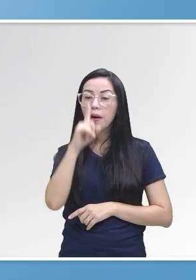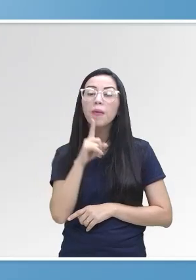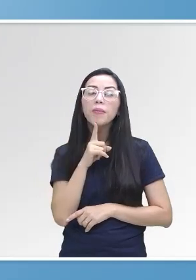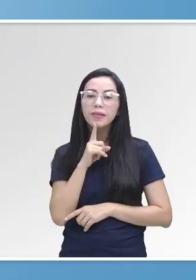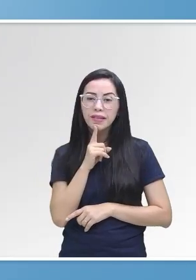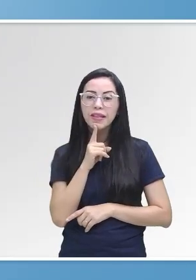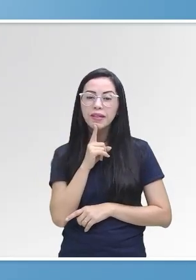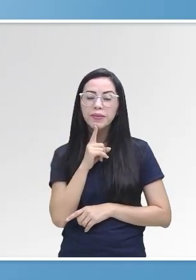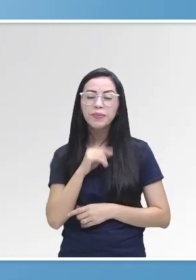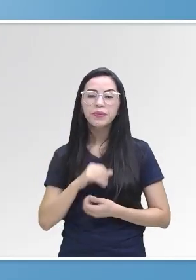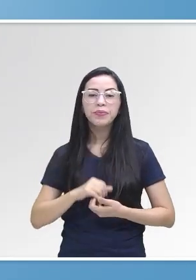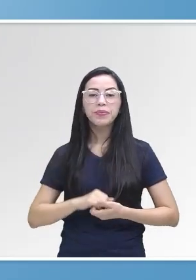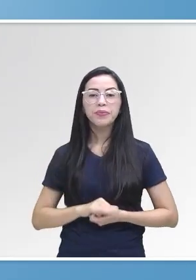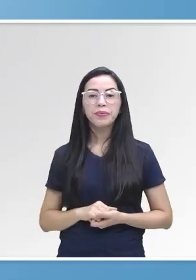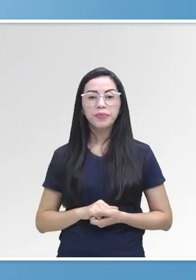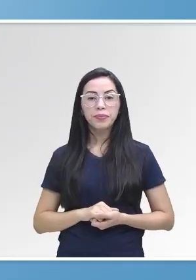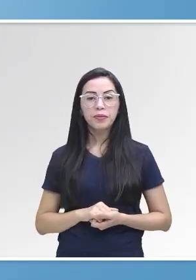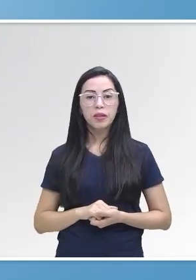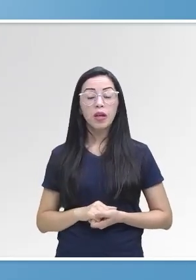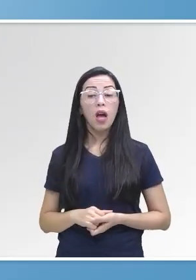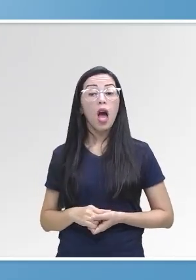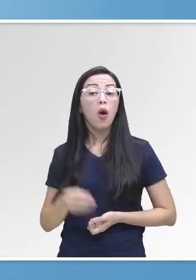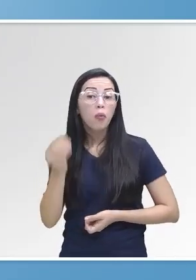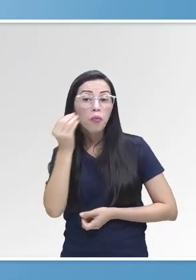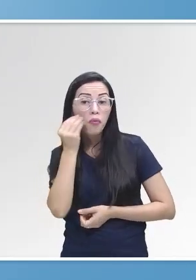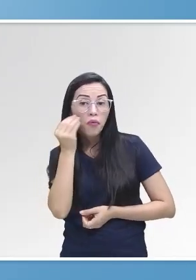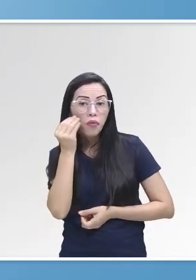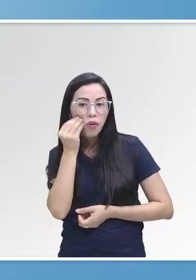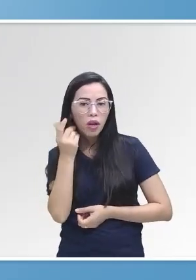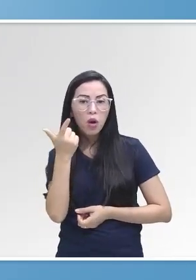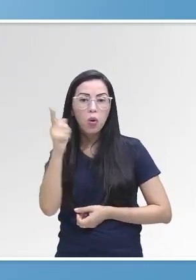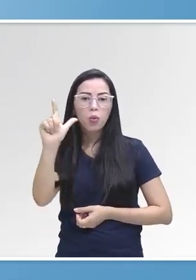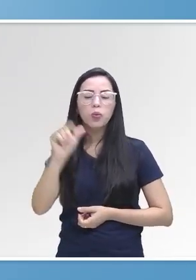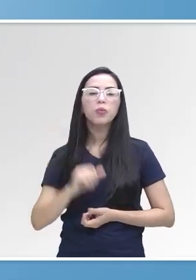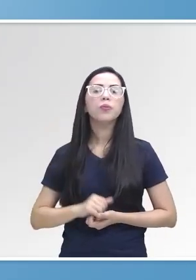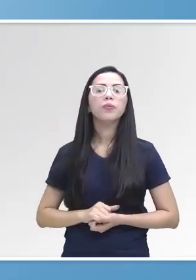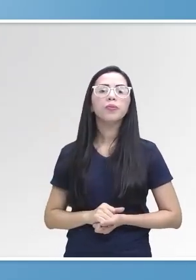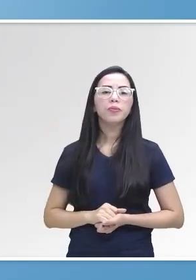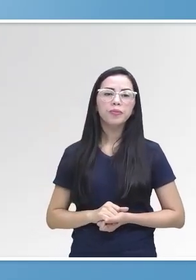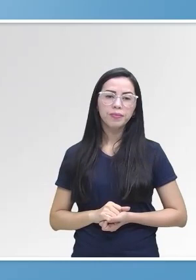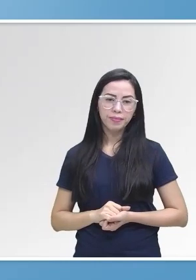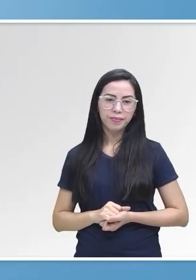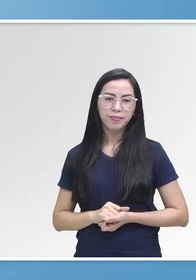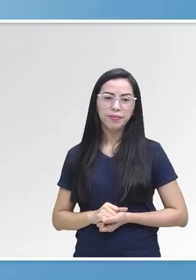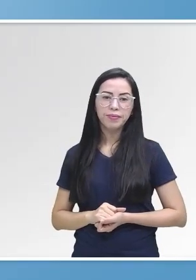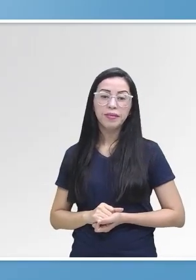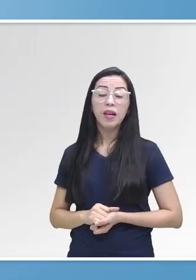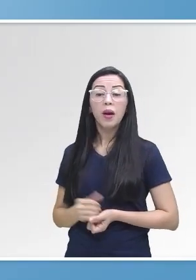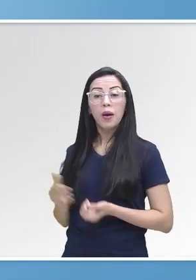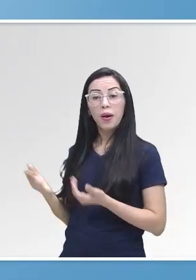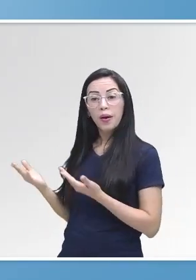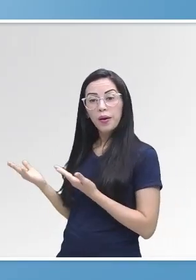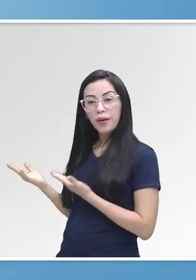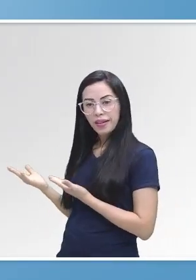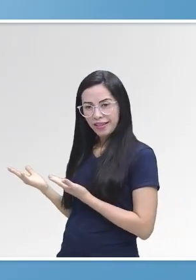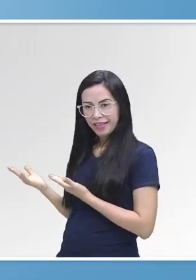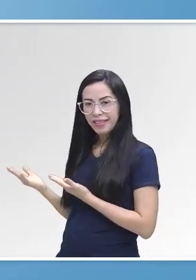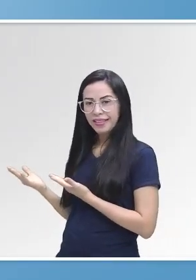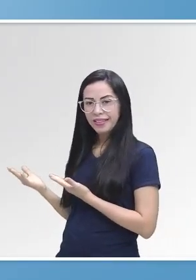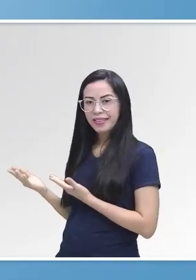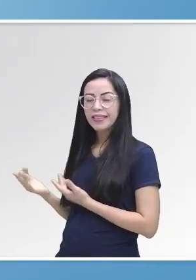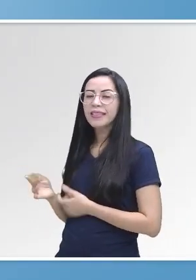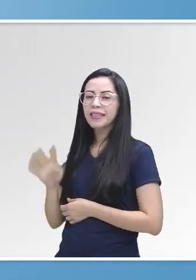do gráfico Bugio tá Brincadeira vai lá e olha aí ó a